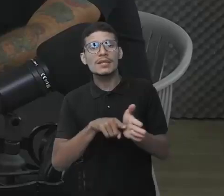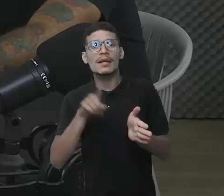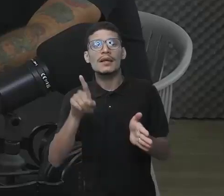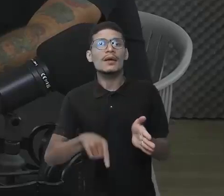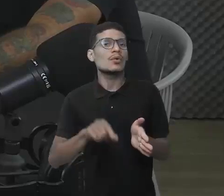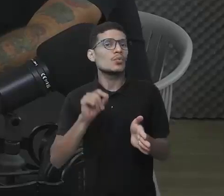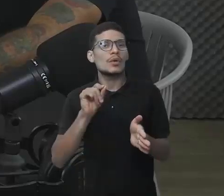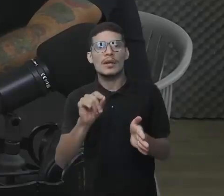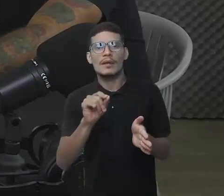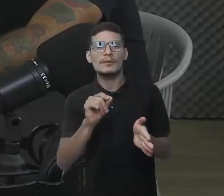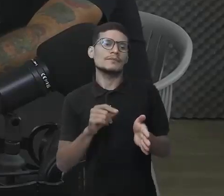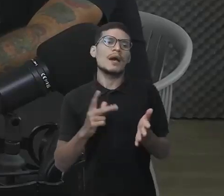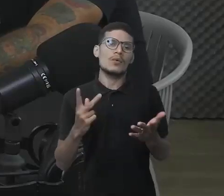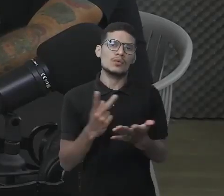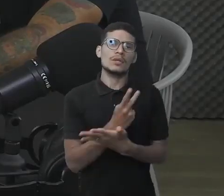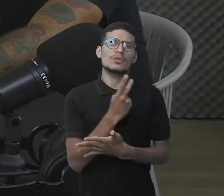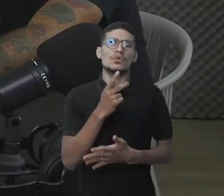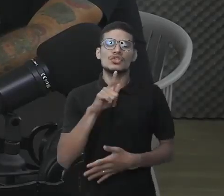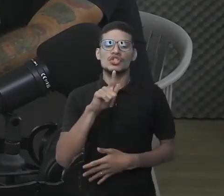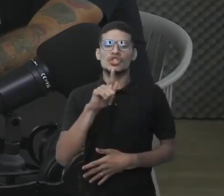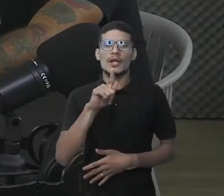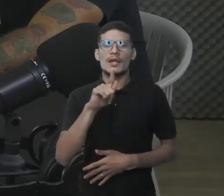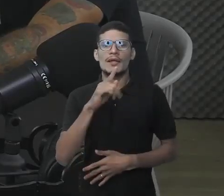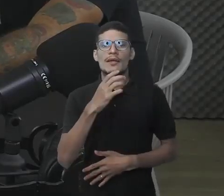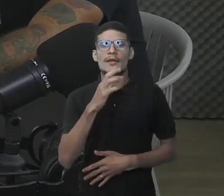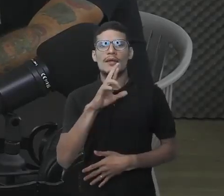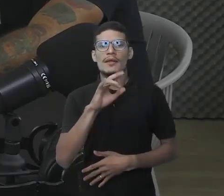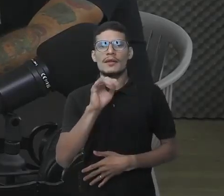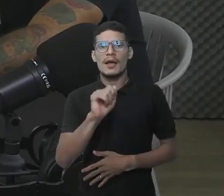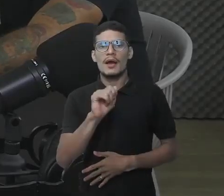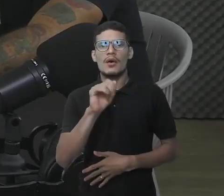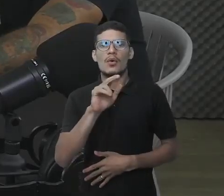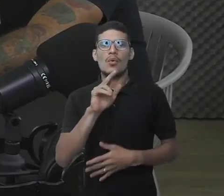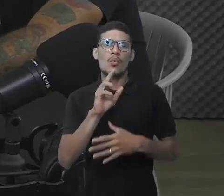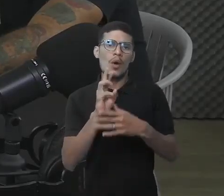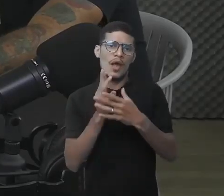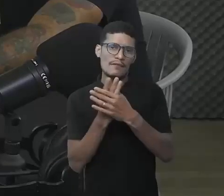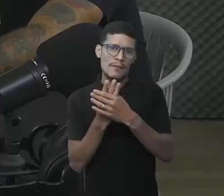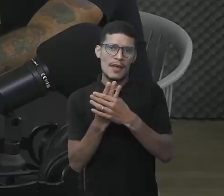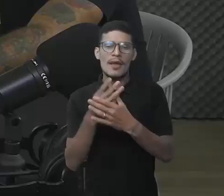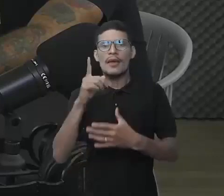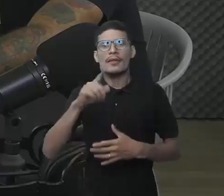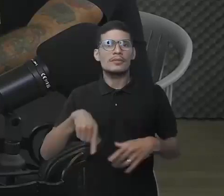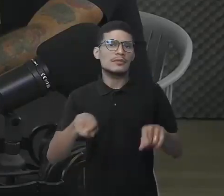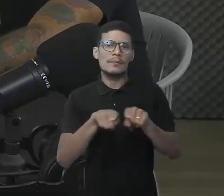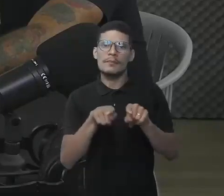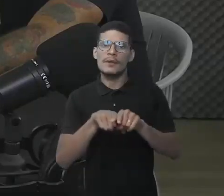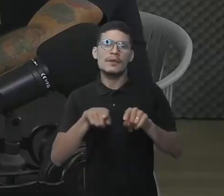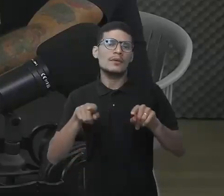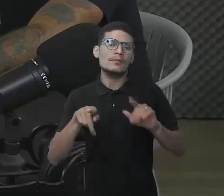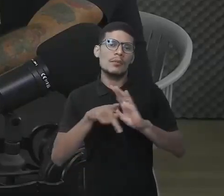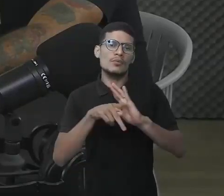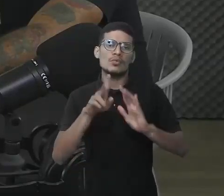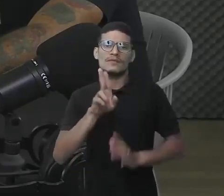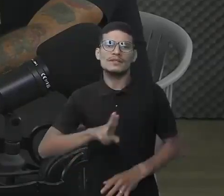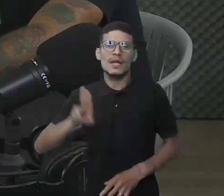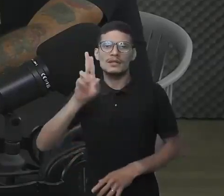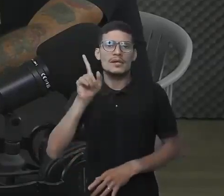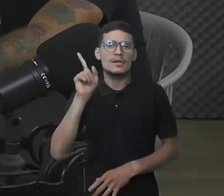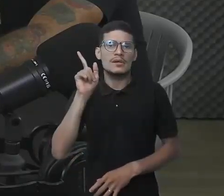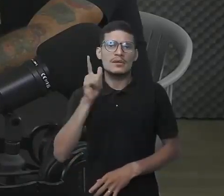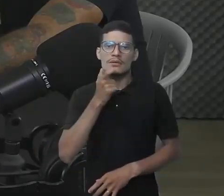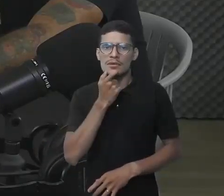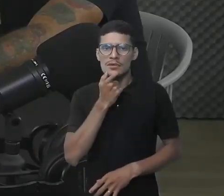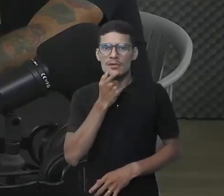pesquisa, realizada pelo GCRIA, o FPE, uma universidade inglesa, a Universidade de Nottingham, e Freedom